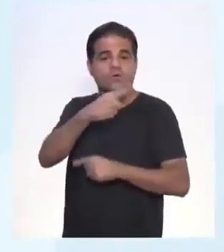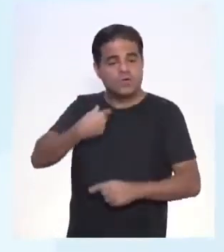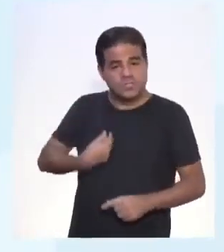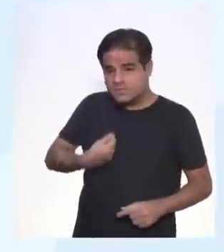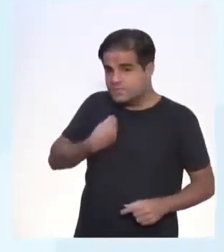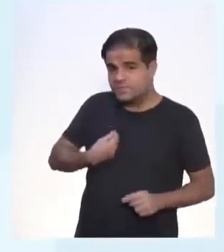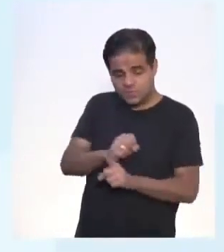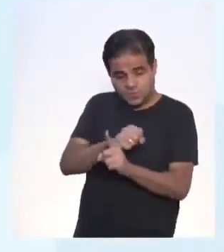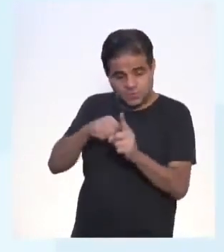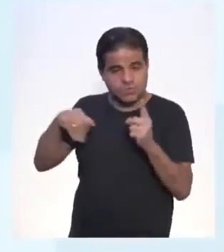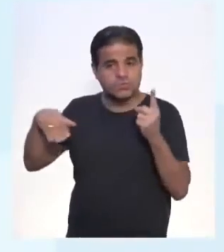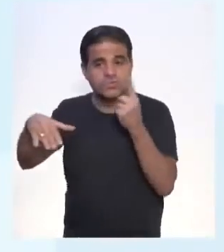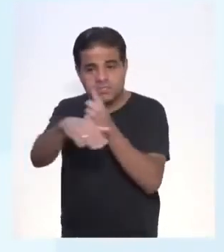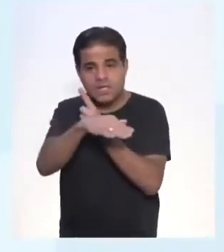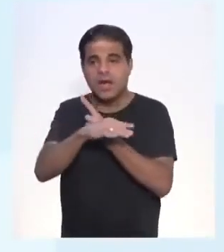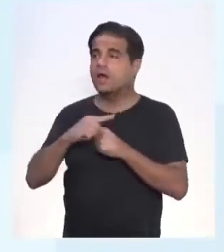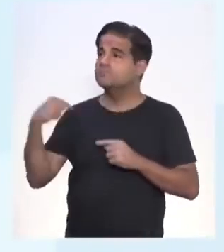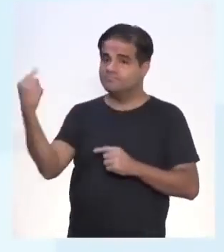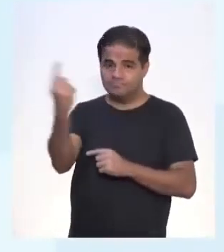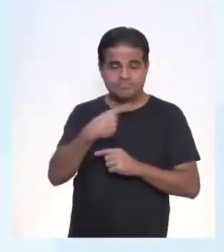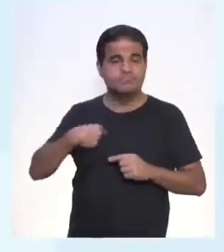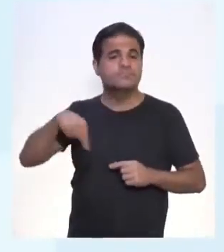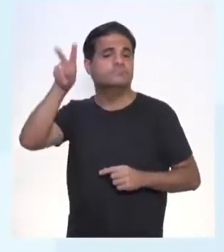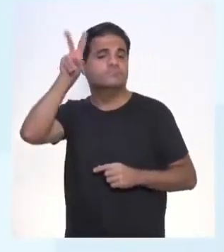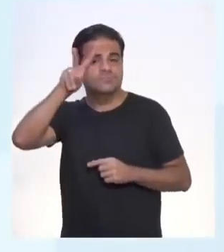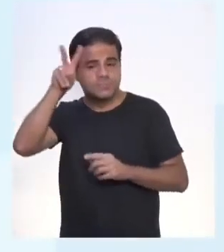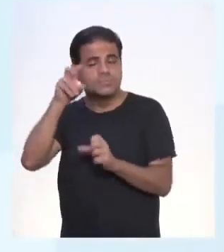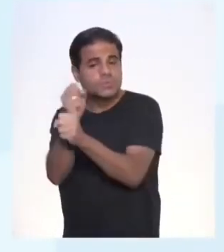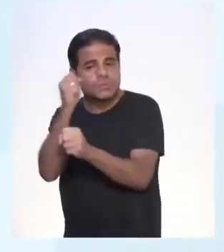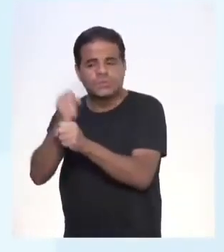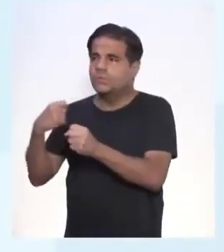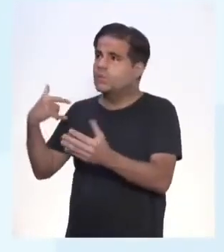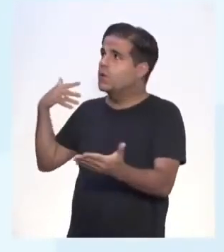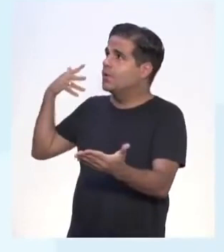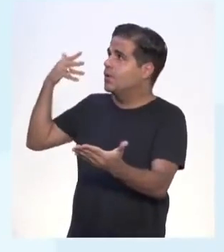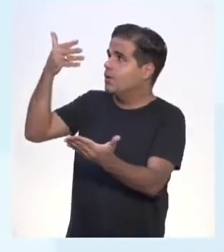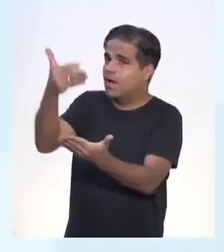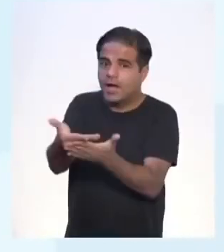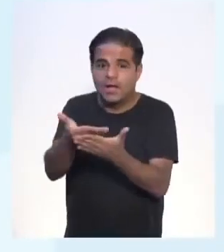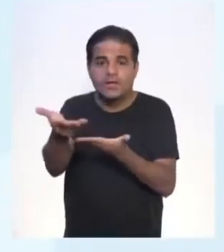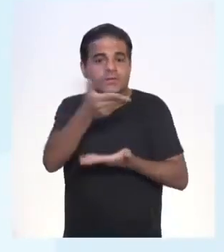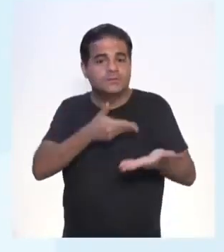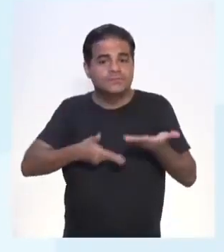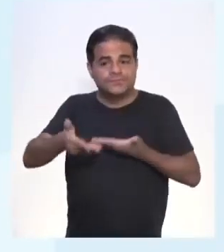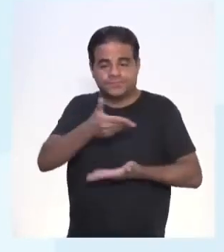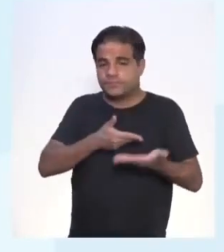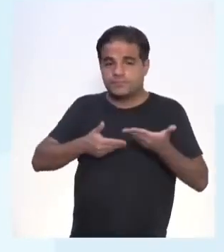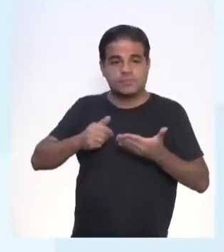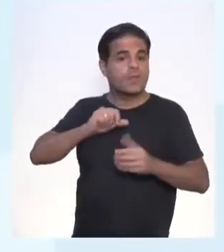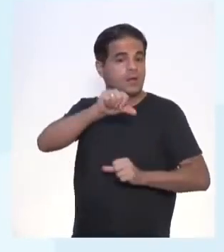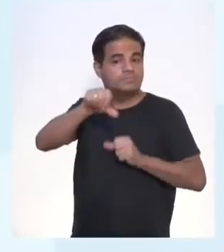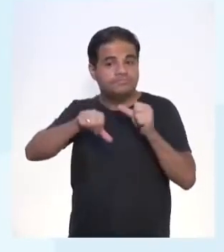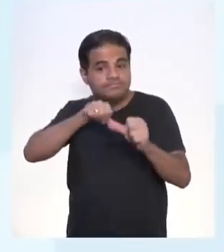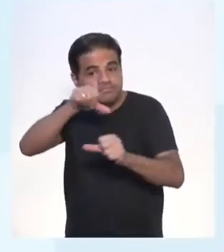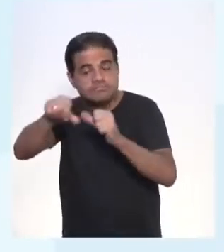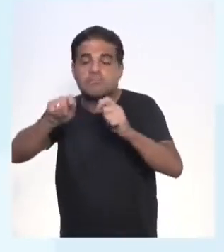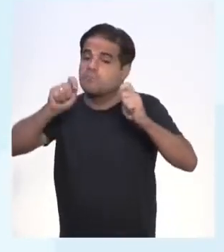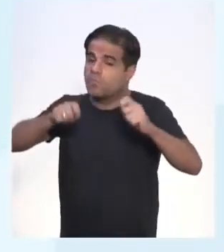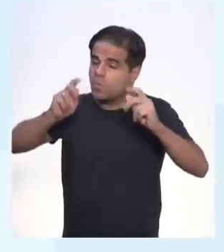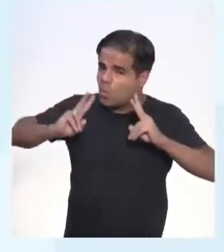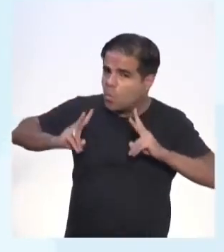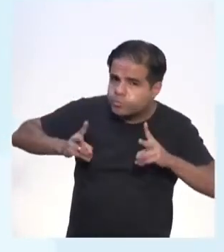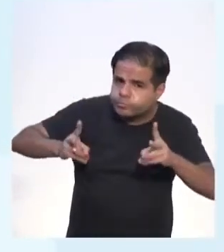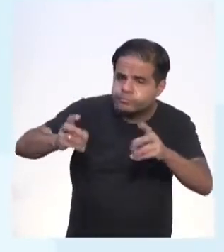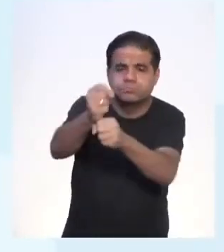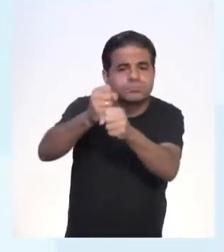vive em sociedades que são socialmente e historicamente construídas. Né? E elas são historicamente porque elas vão se modificar ou se perpetuar ao longo